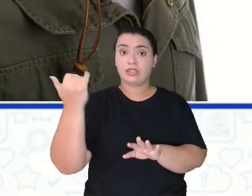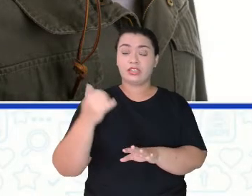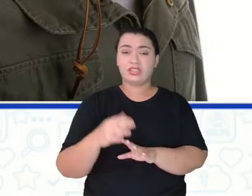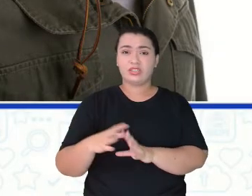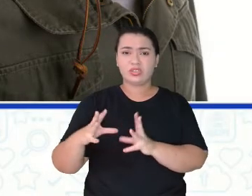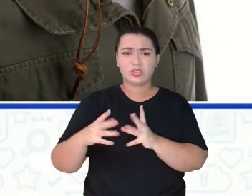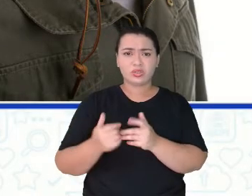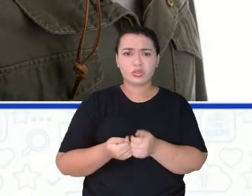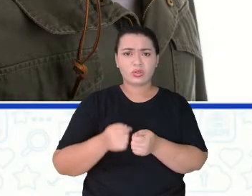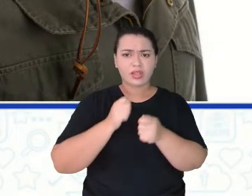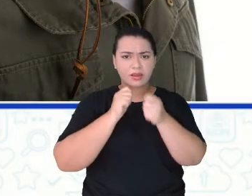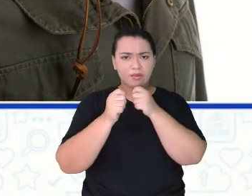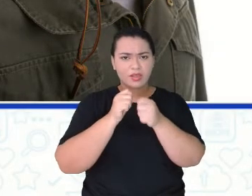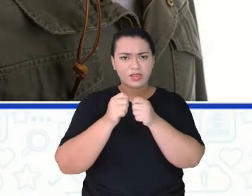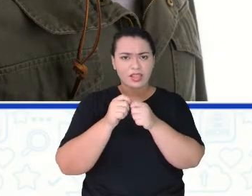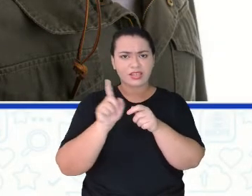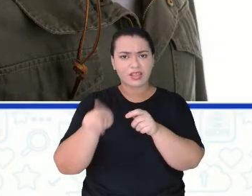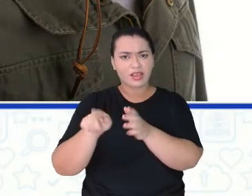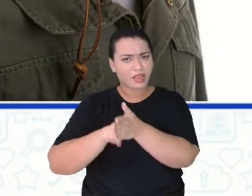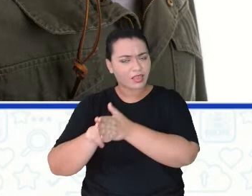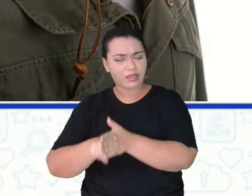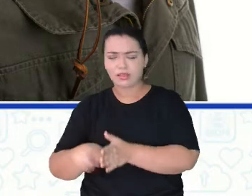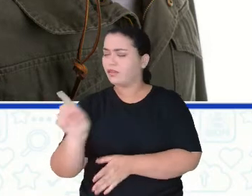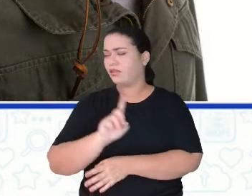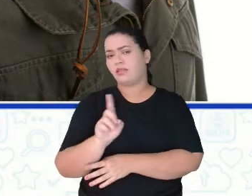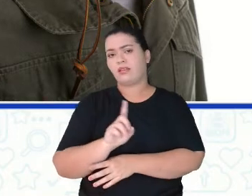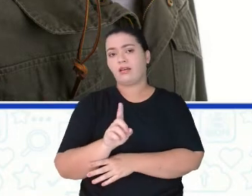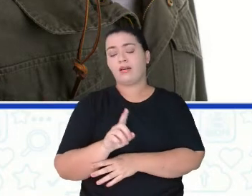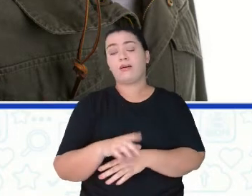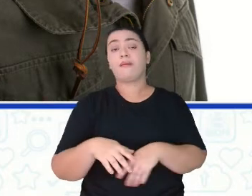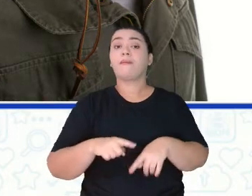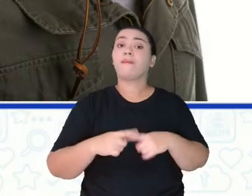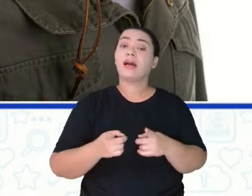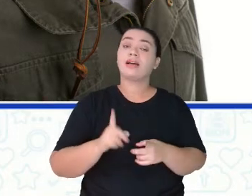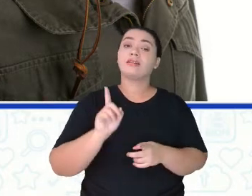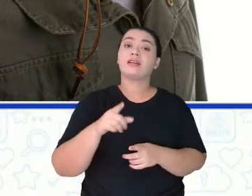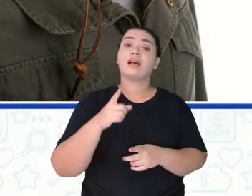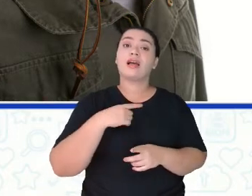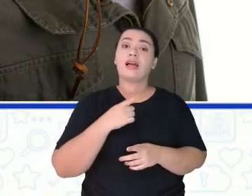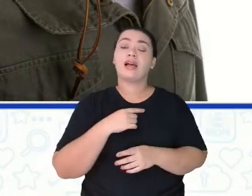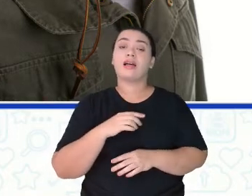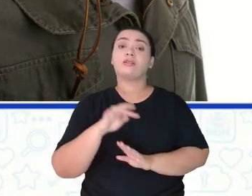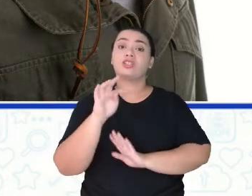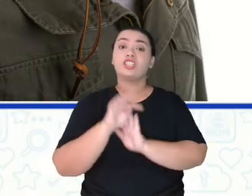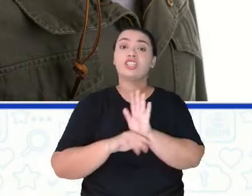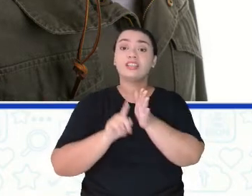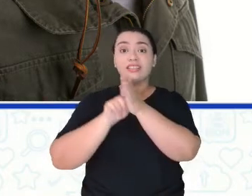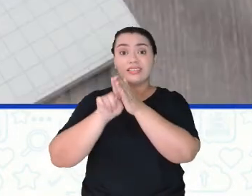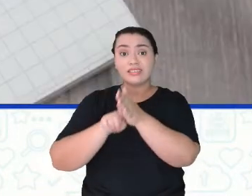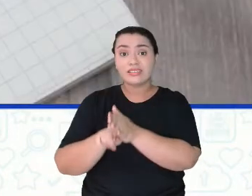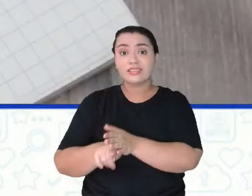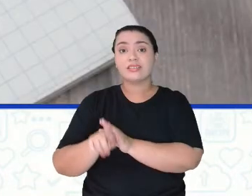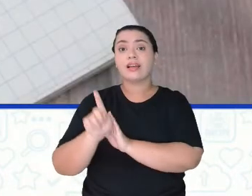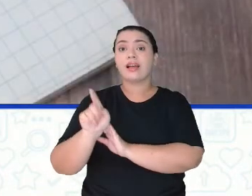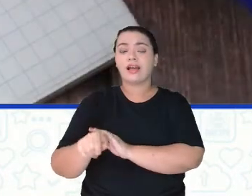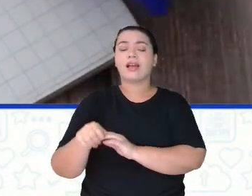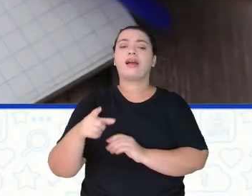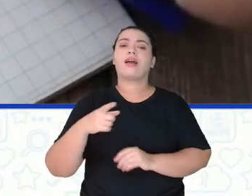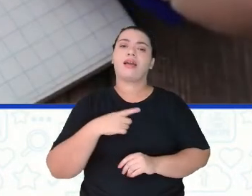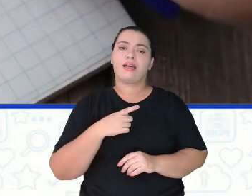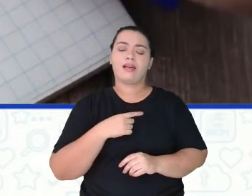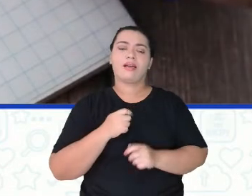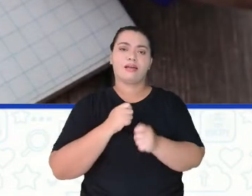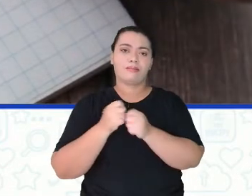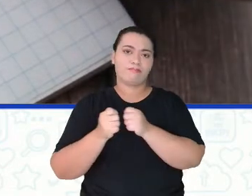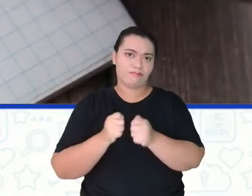reportagem é um texto investigativo, certo? Contudo, os textos investigativos jornalísticos são reportagens.